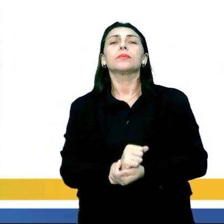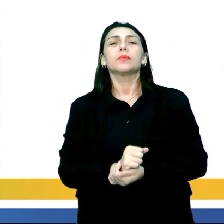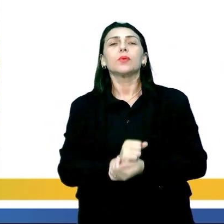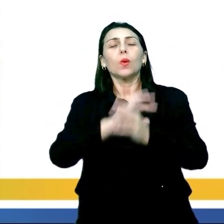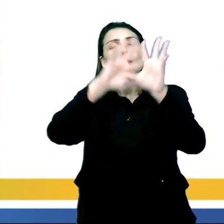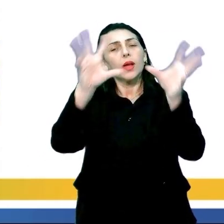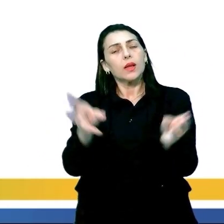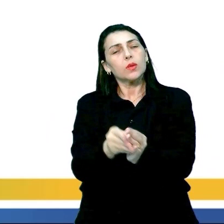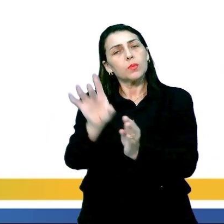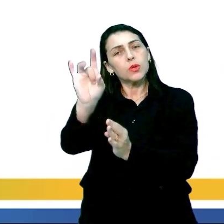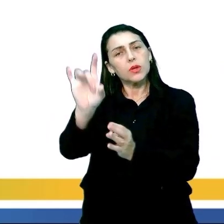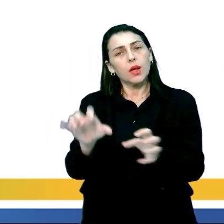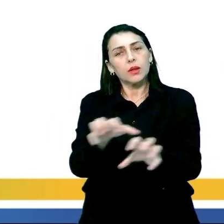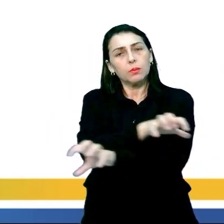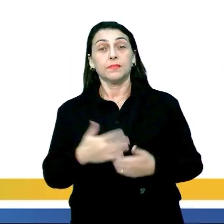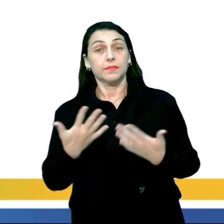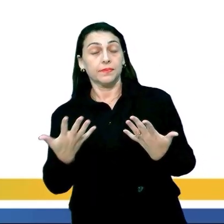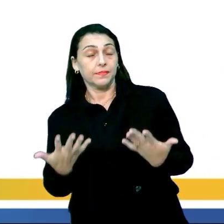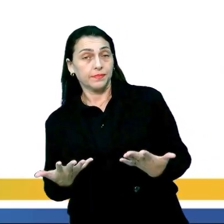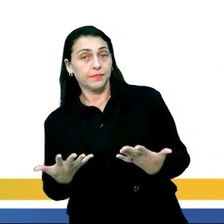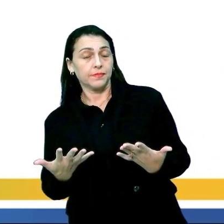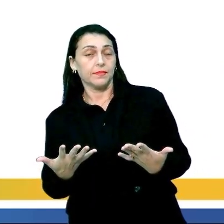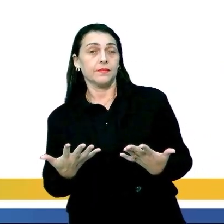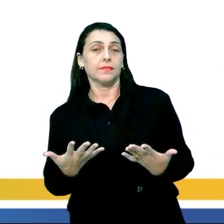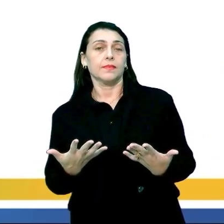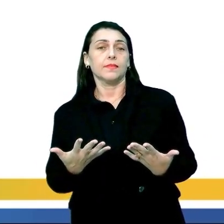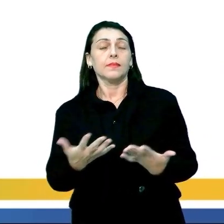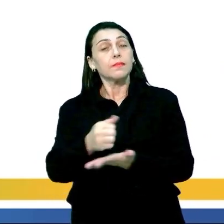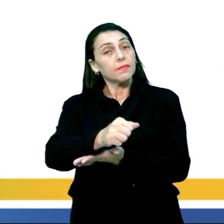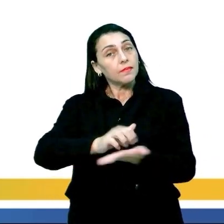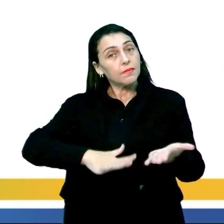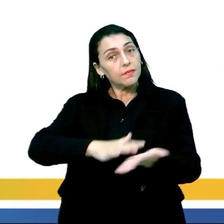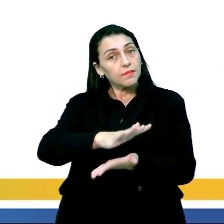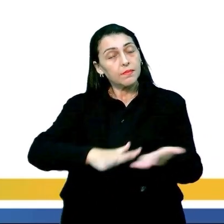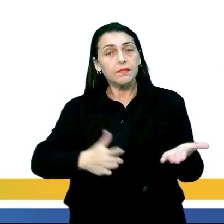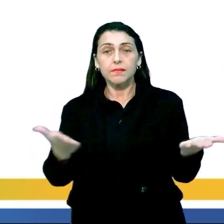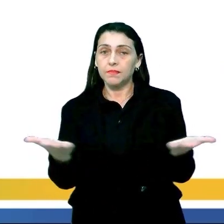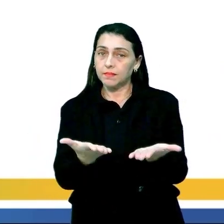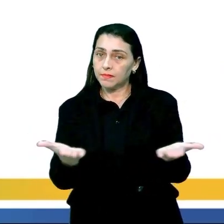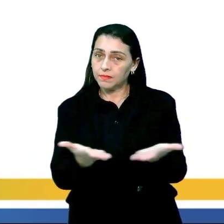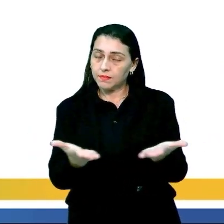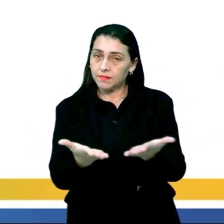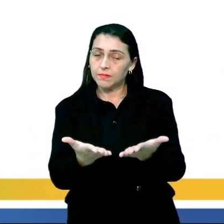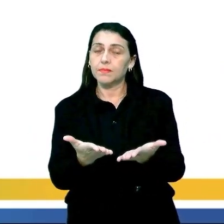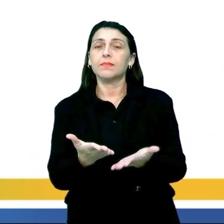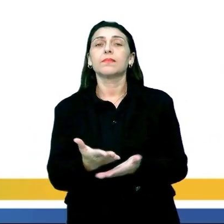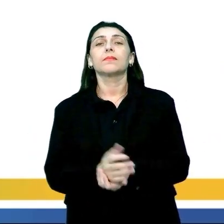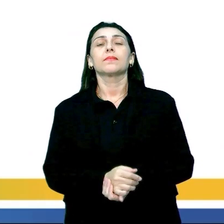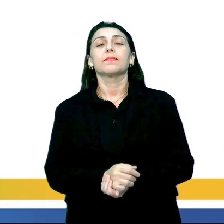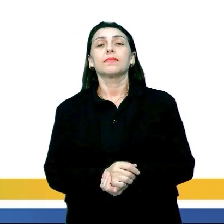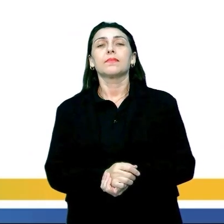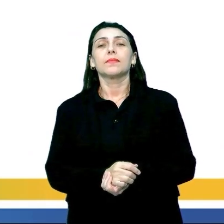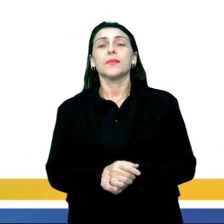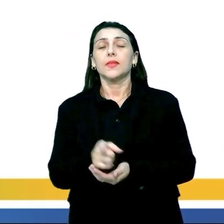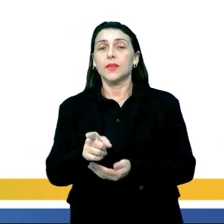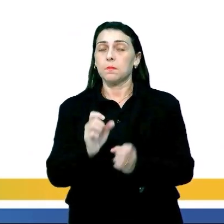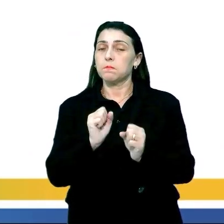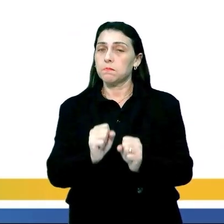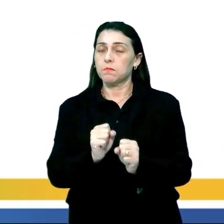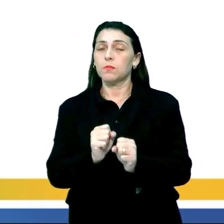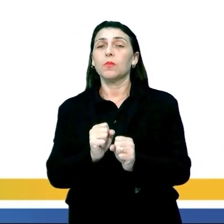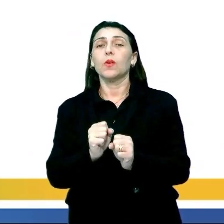com o resumo de cada um desses biomas. Nós vamos para a nossa parte dos exercícios de hoje. Vocês